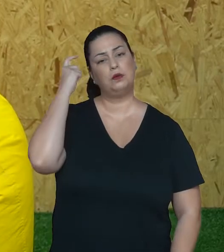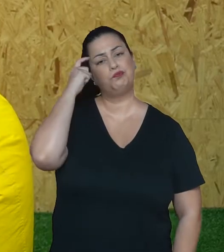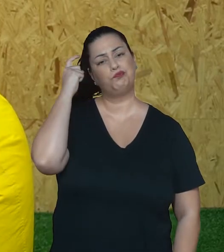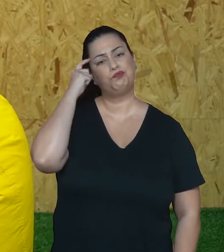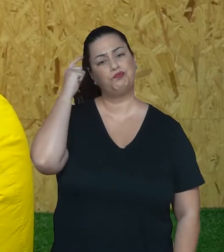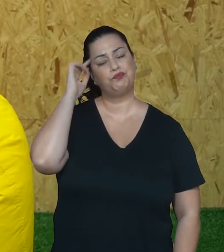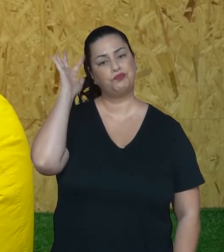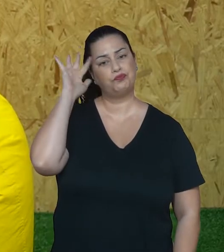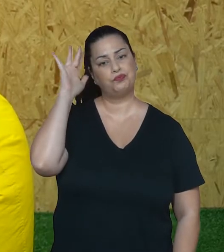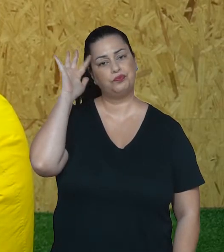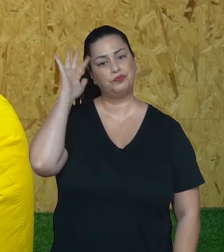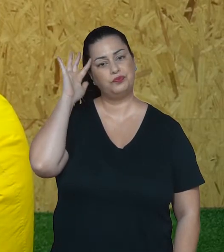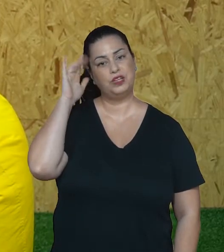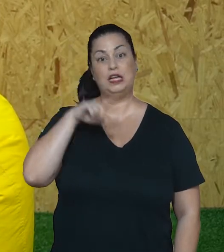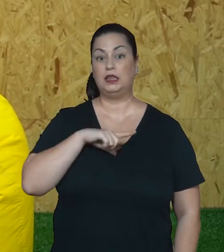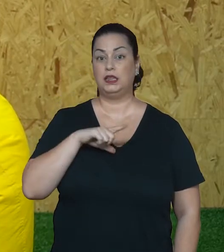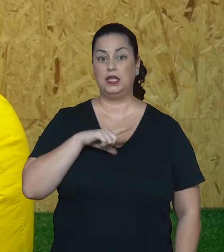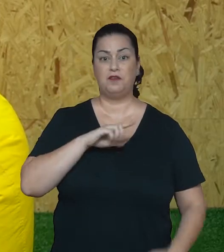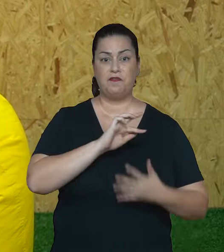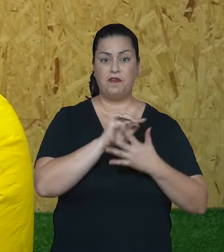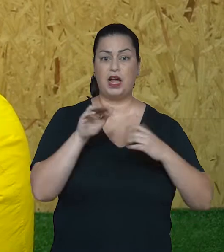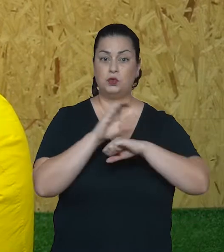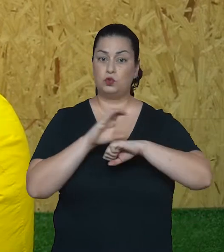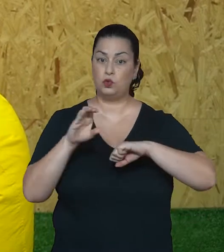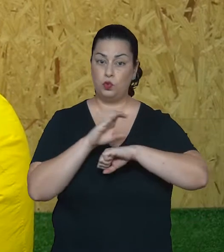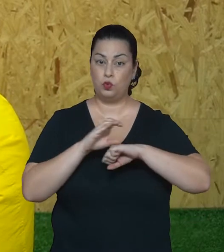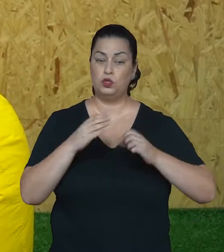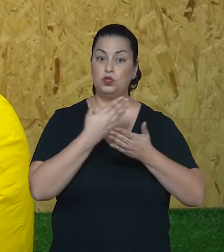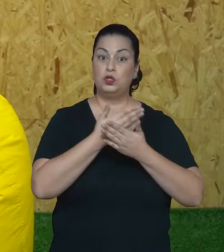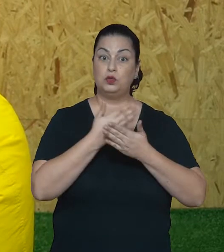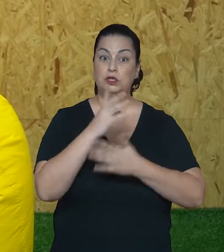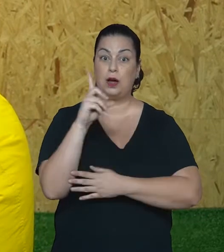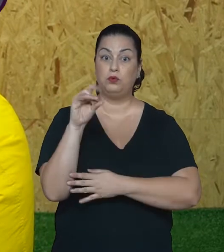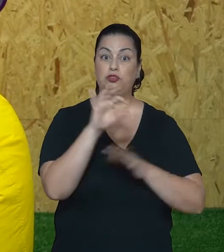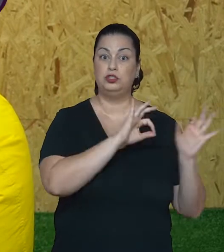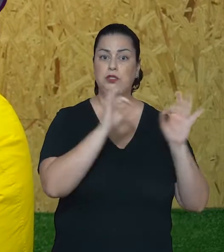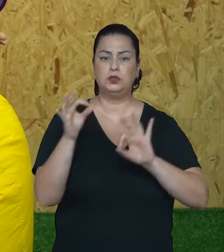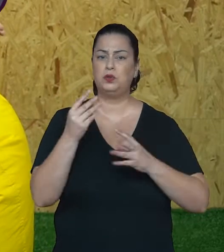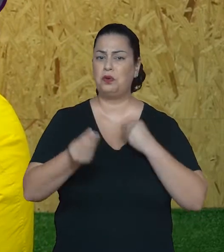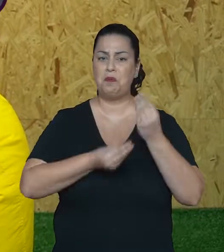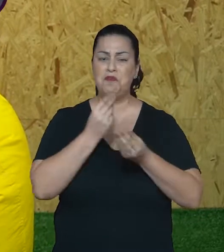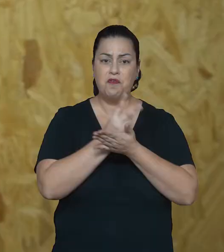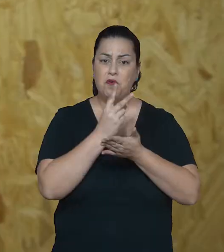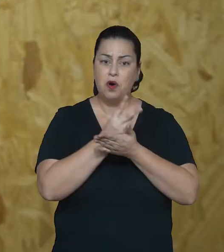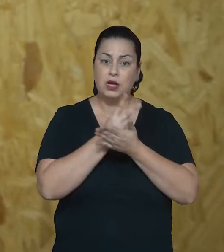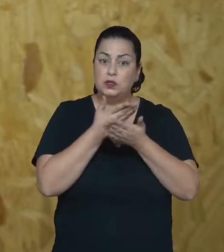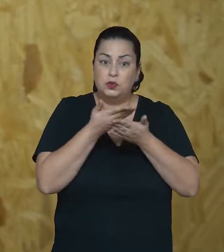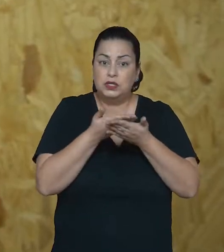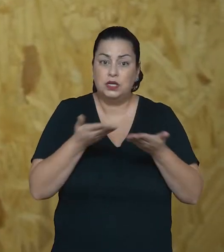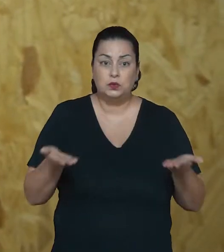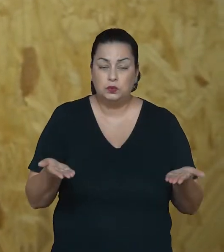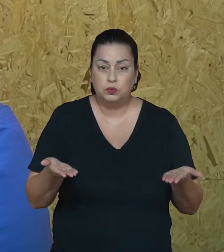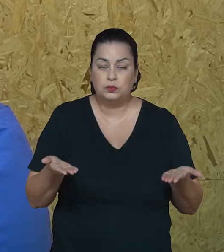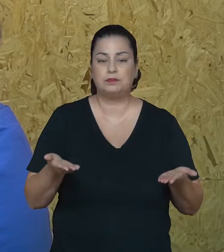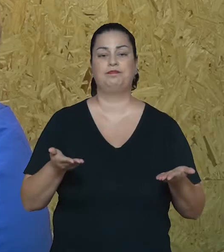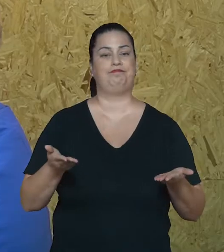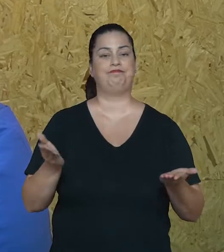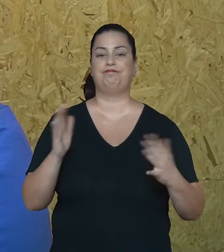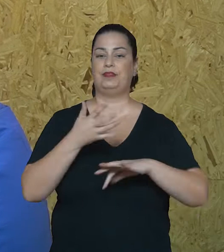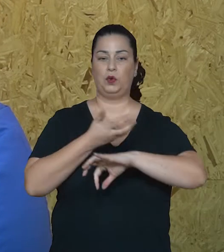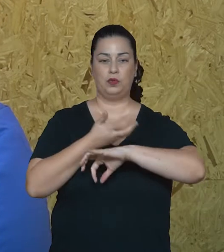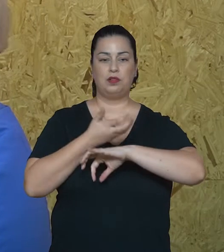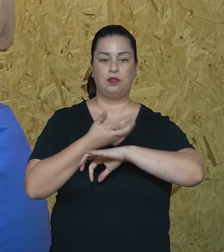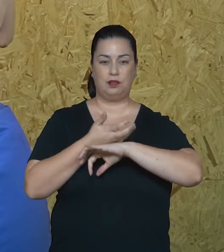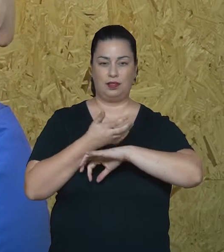Estou aqui pensando, com tantos cursos em tempo integral, como é que eu vou me manter na universidade? A